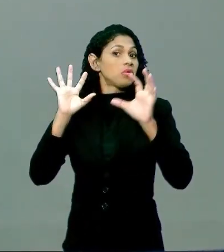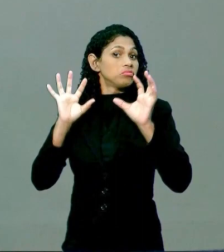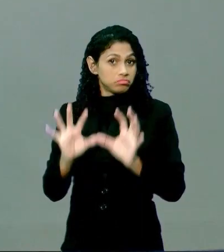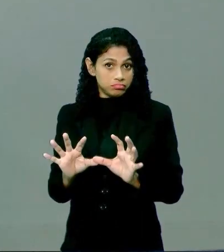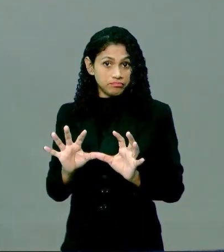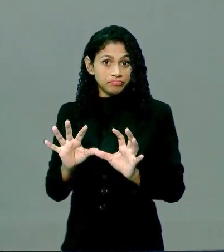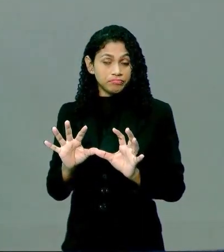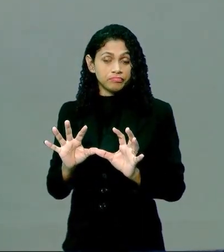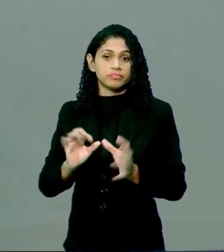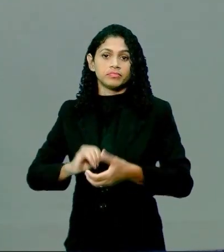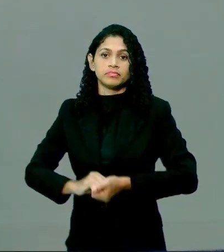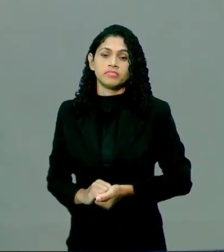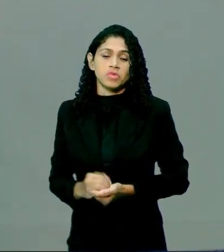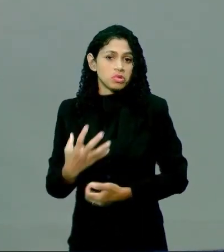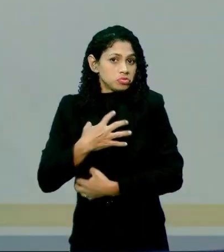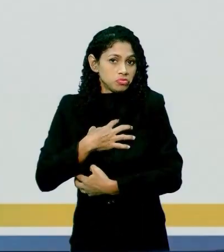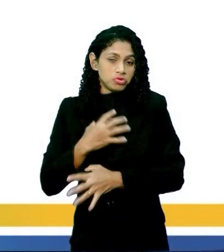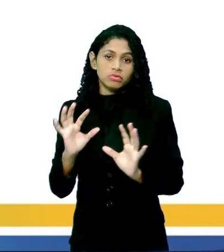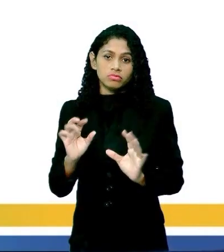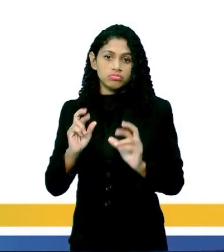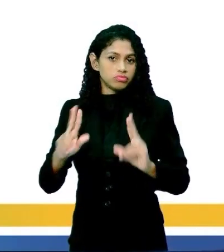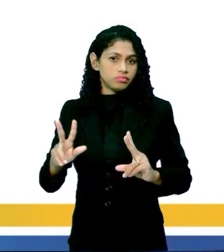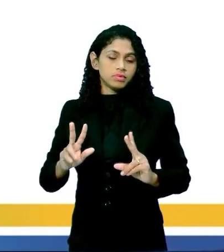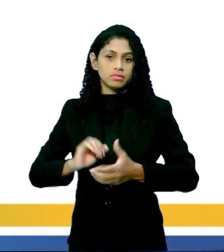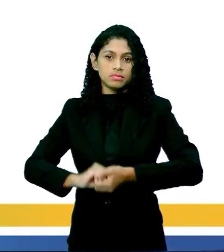gente observe isso no texto literário.